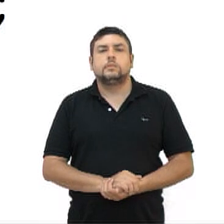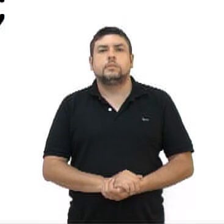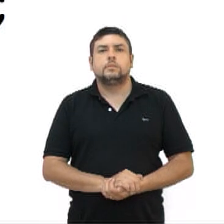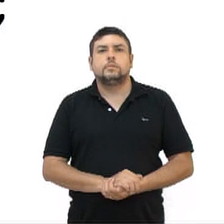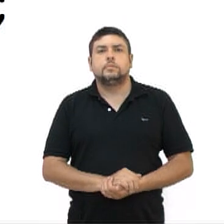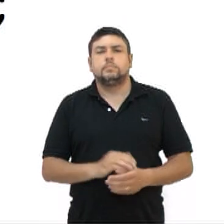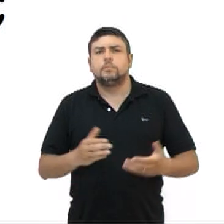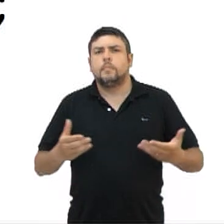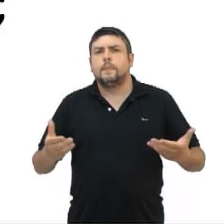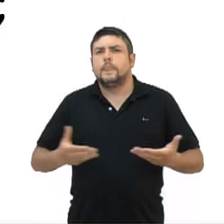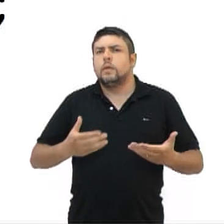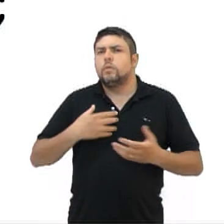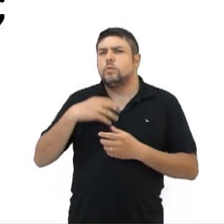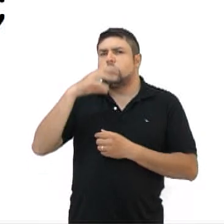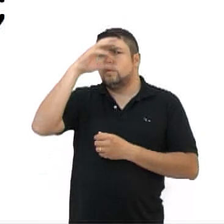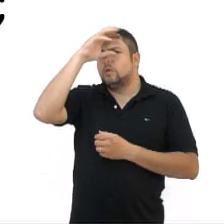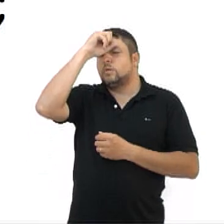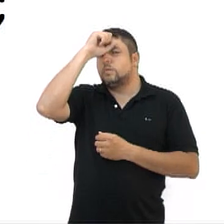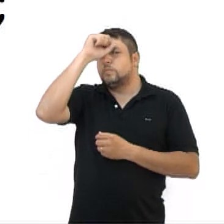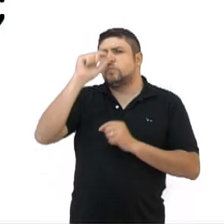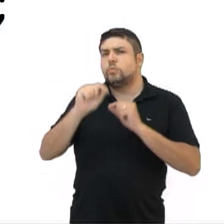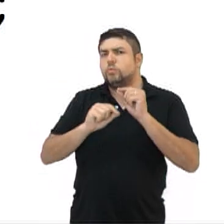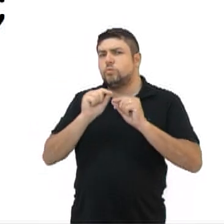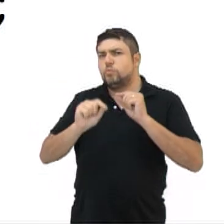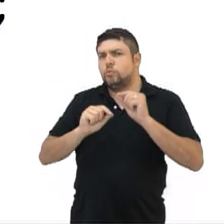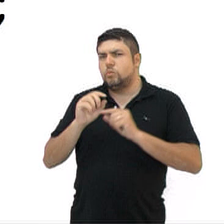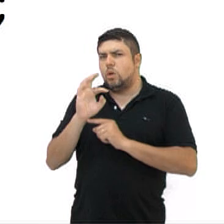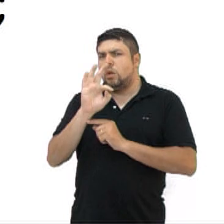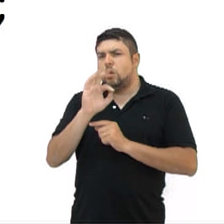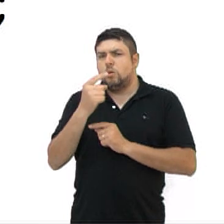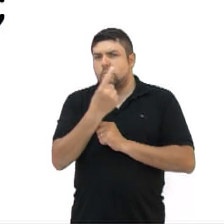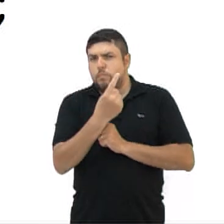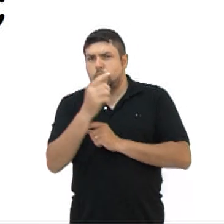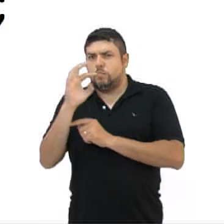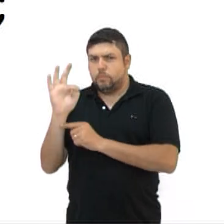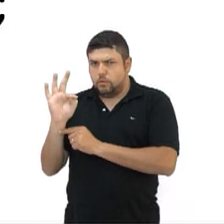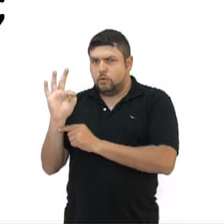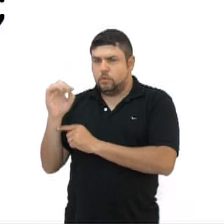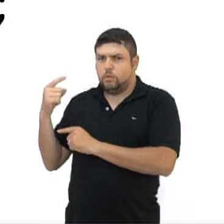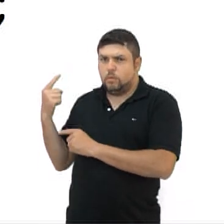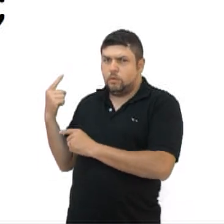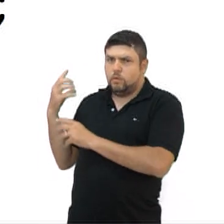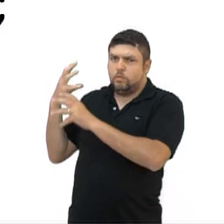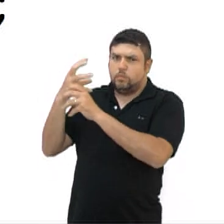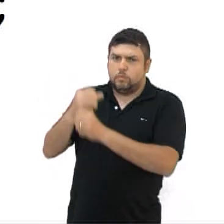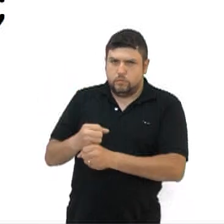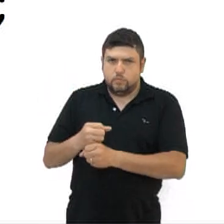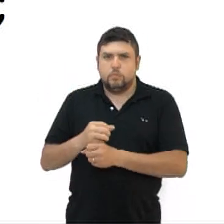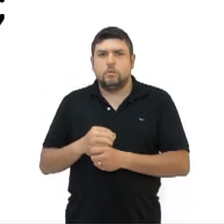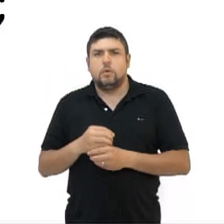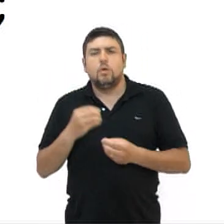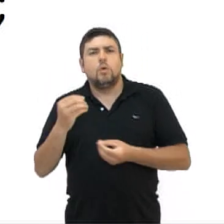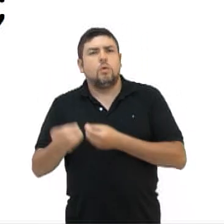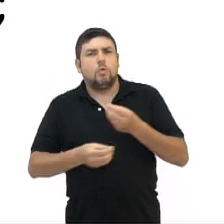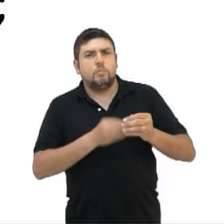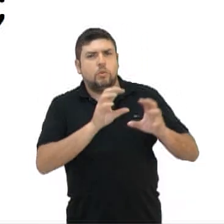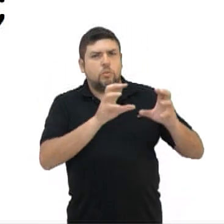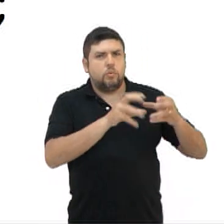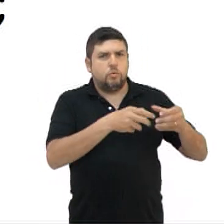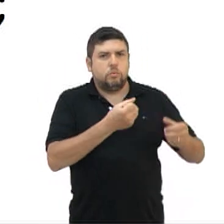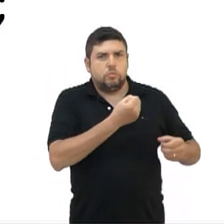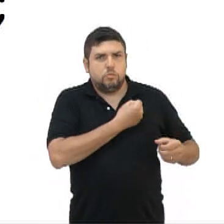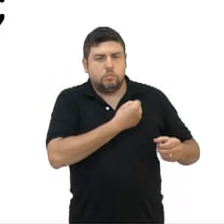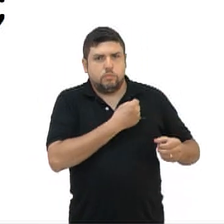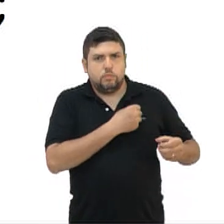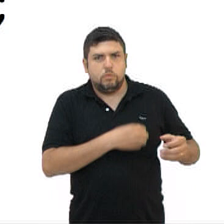vamos aprender, então, conteúdos trabalhados no primeiro trimestre, tá? A revisão da aula de hoje vai ser conjuntos numéricos, conjunto dos